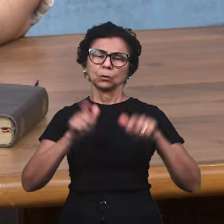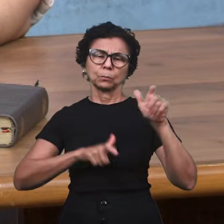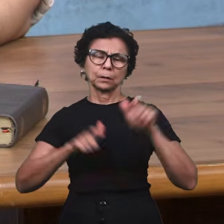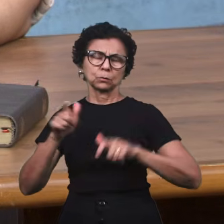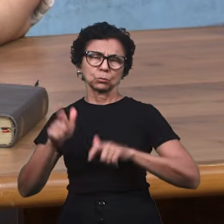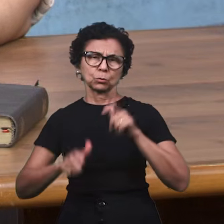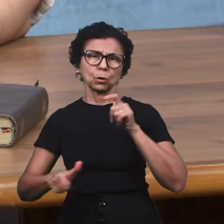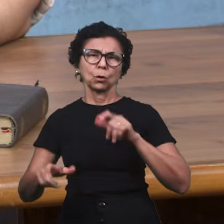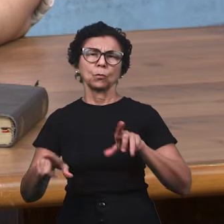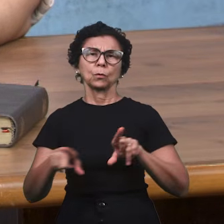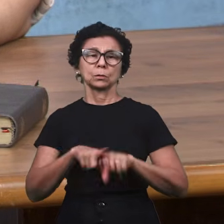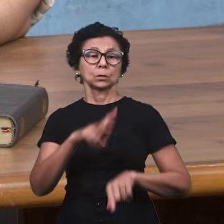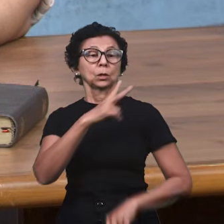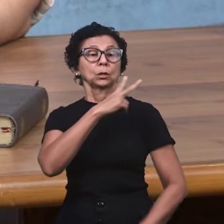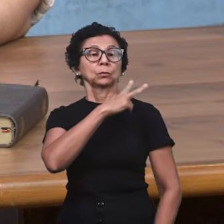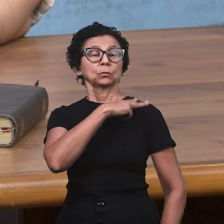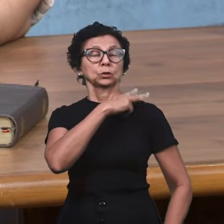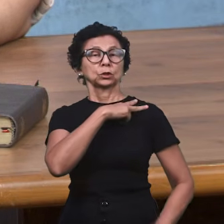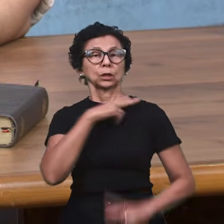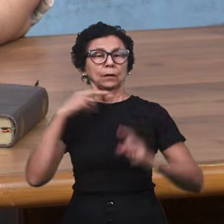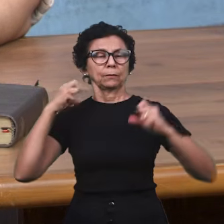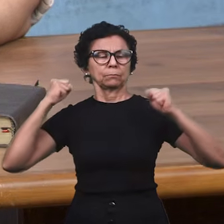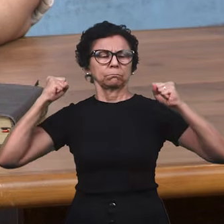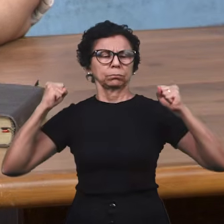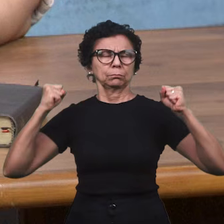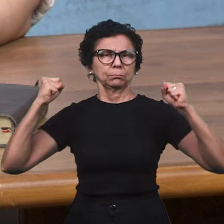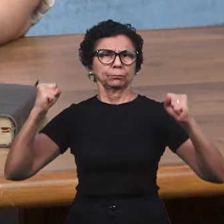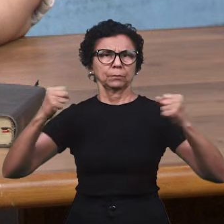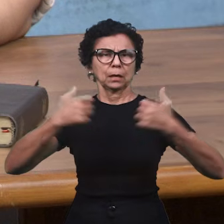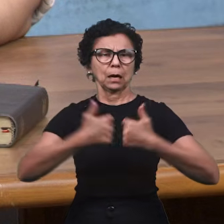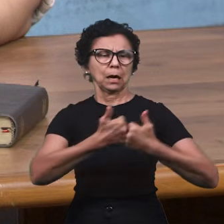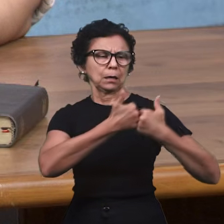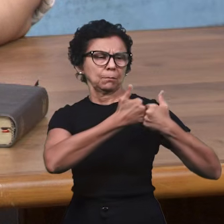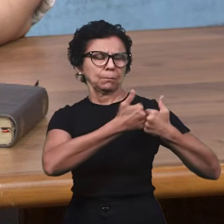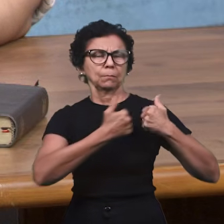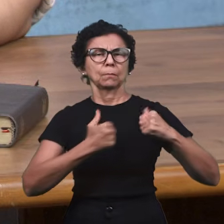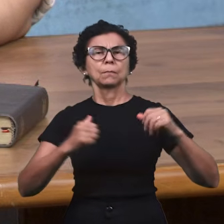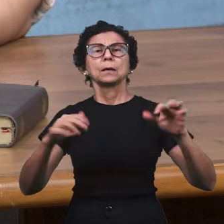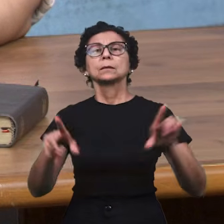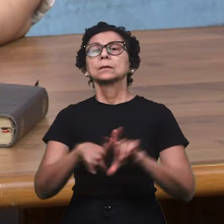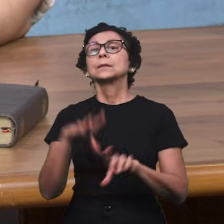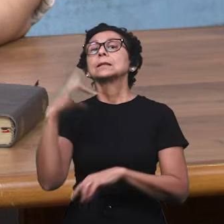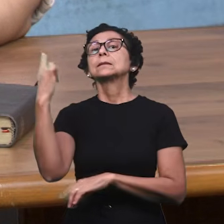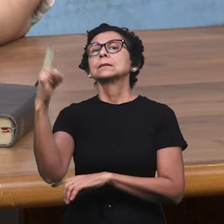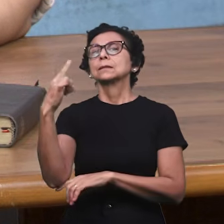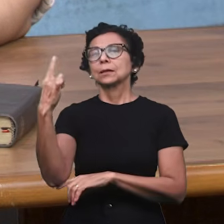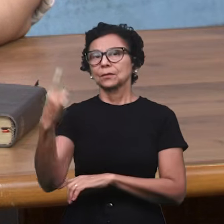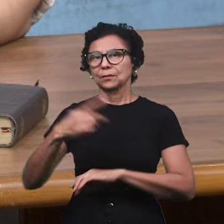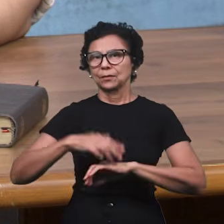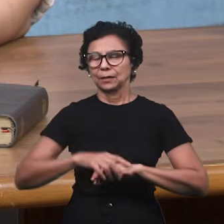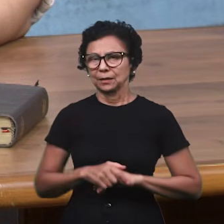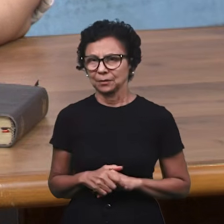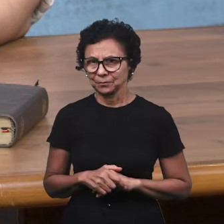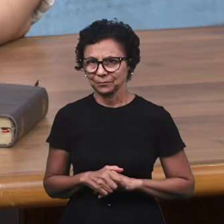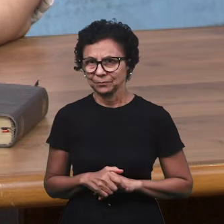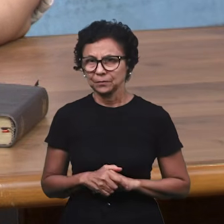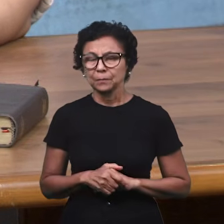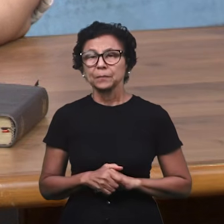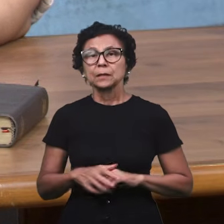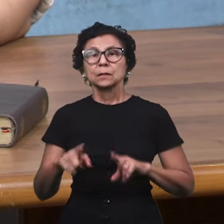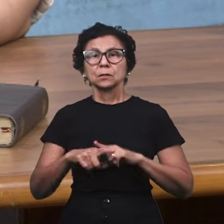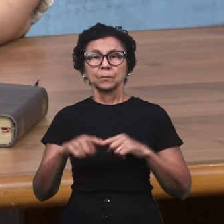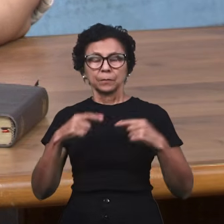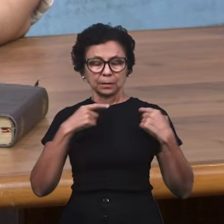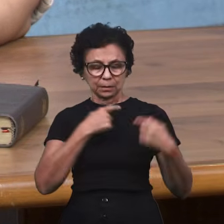chefe dos que levavam a arca e dos cantores. Também Davi levava sobre si um éfode